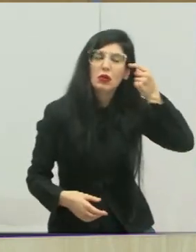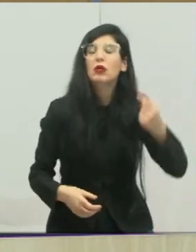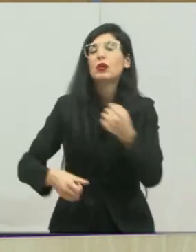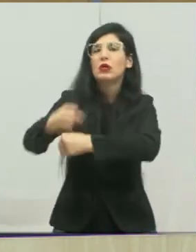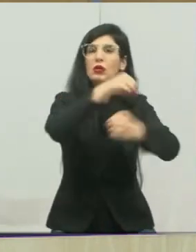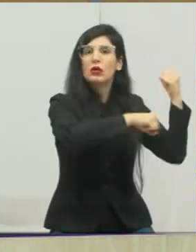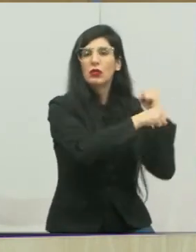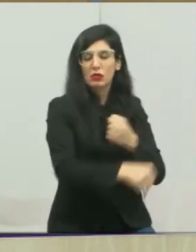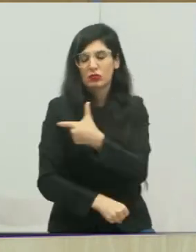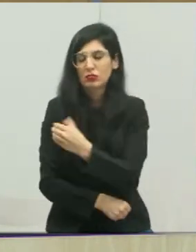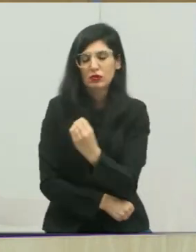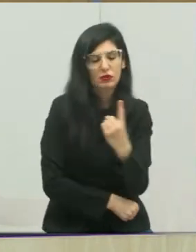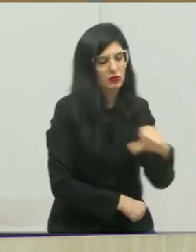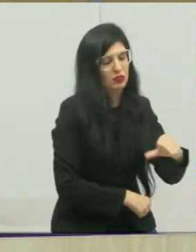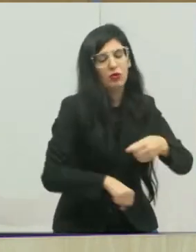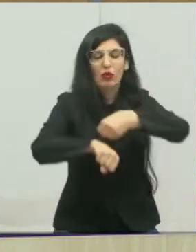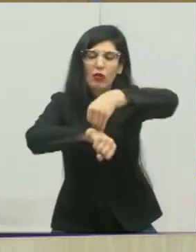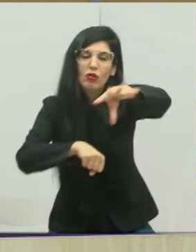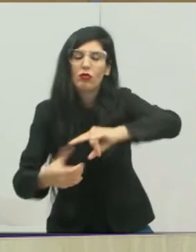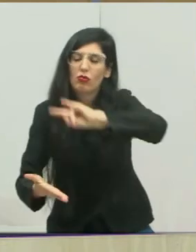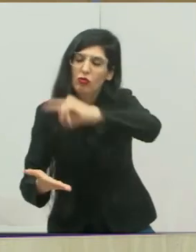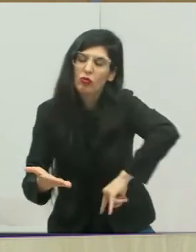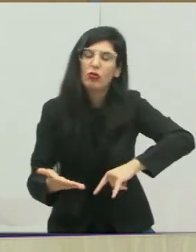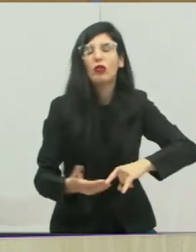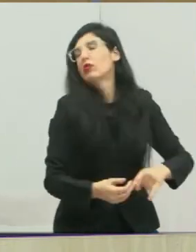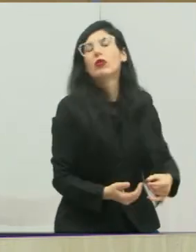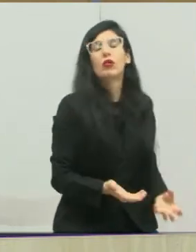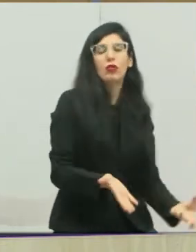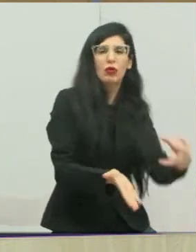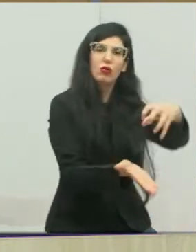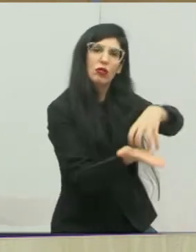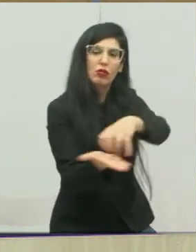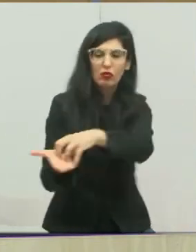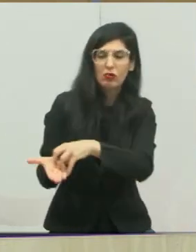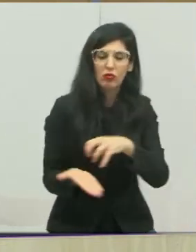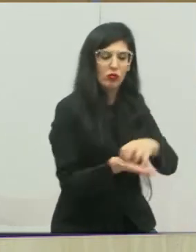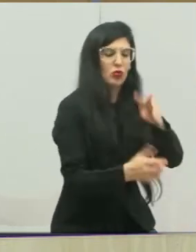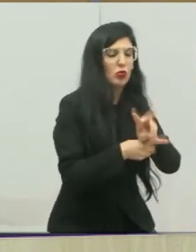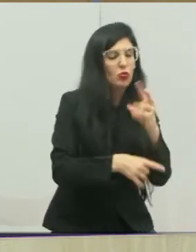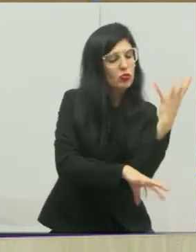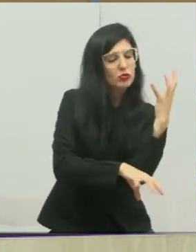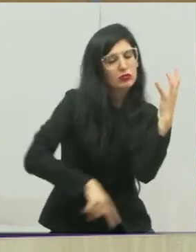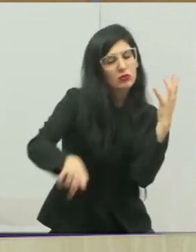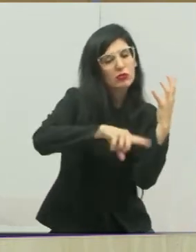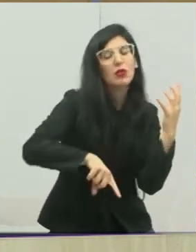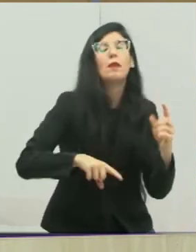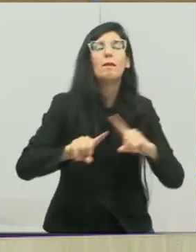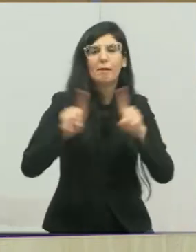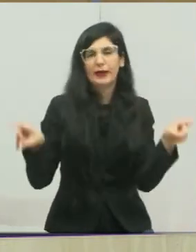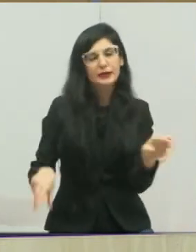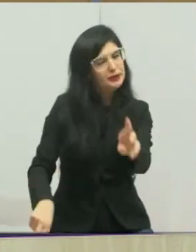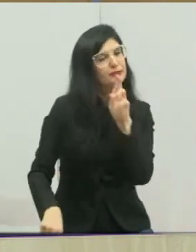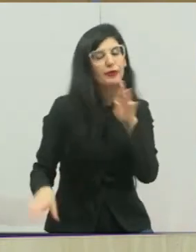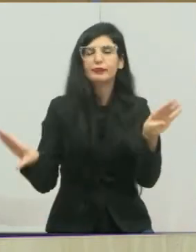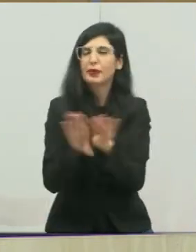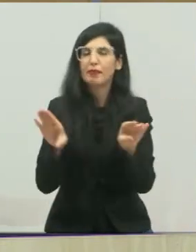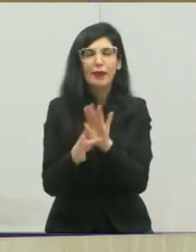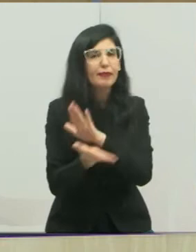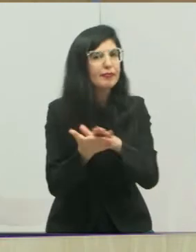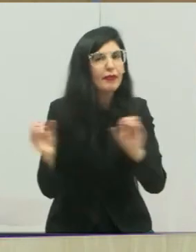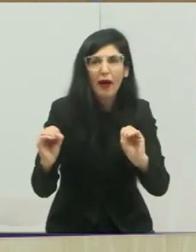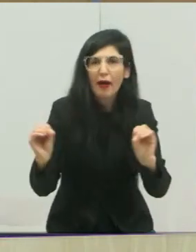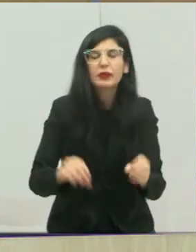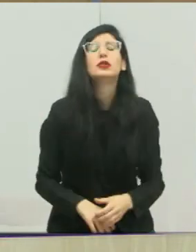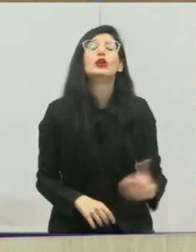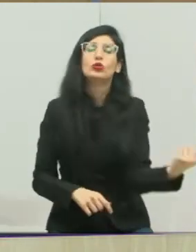387/2019, que reencaminhou os documentos aos setores de infraestrutura e meio ambiente do Estado, sem resultado prático. Considerando que foram realizados 2 projetos de